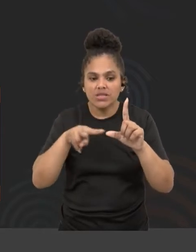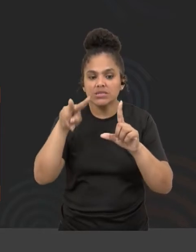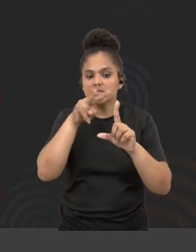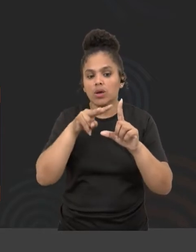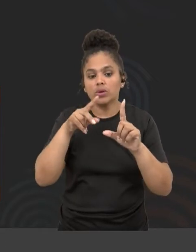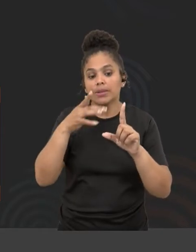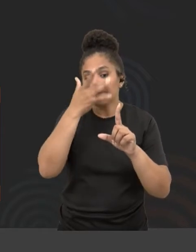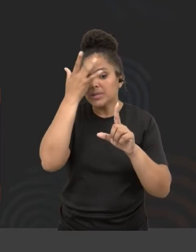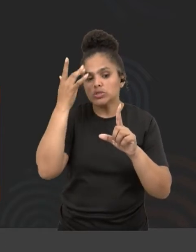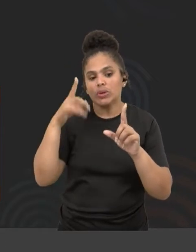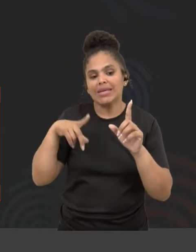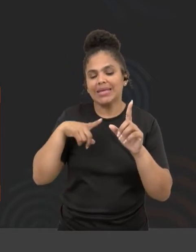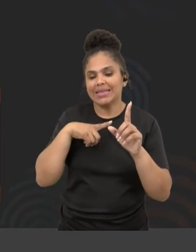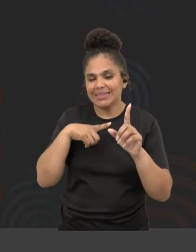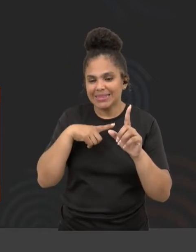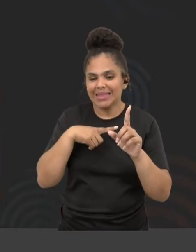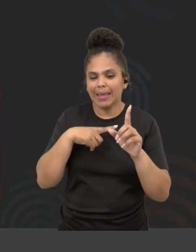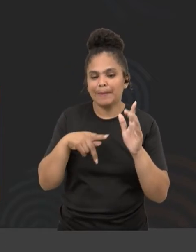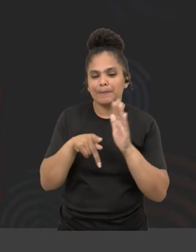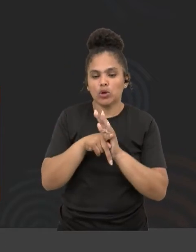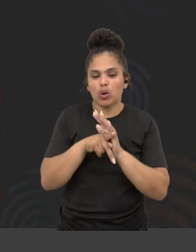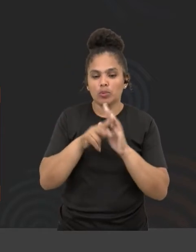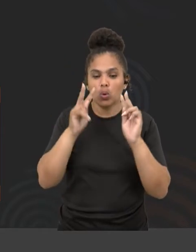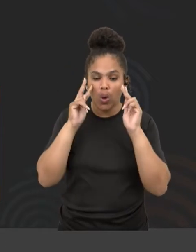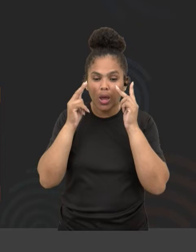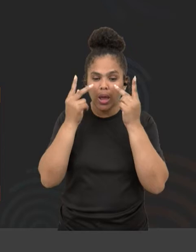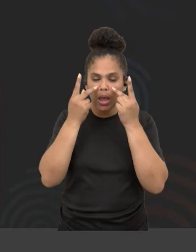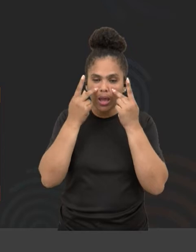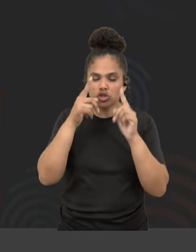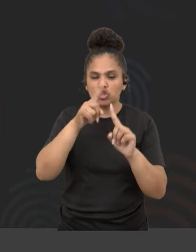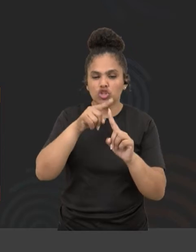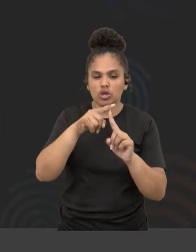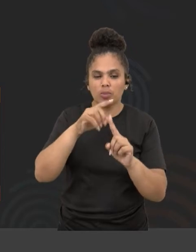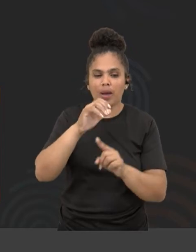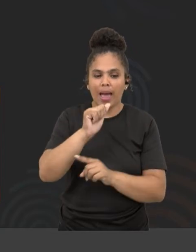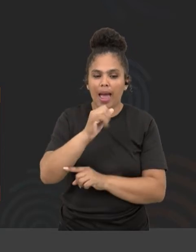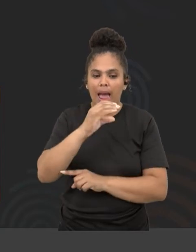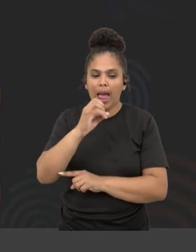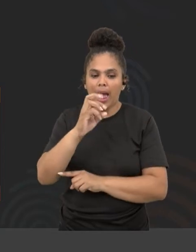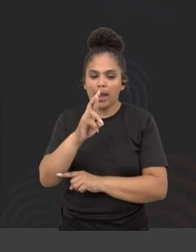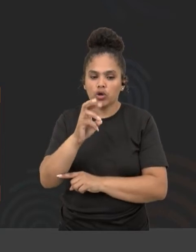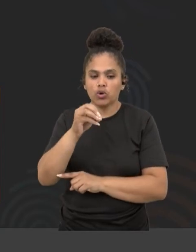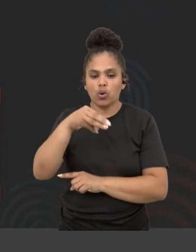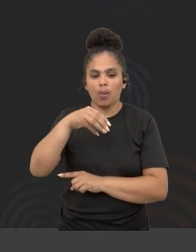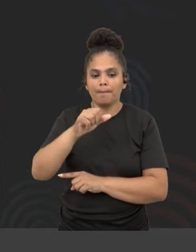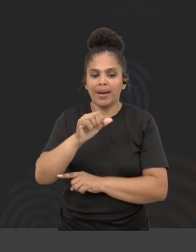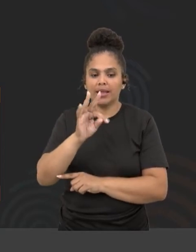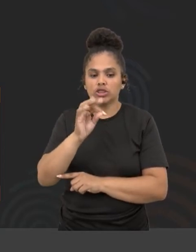de acromatopsia, que é um tipo de deficiência que atinge